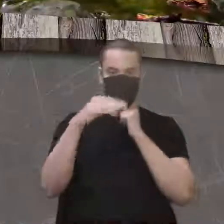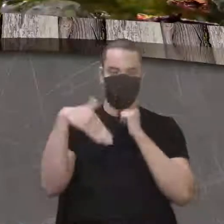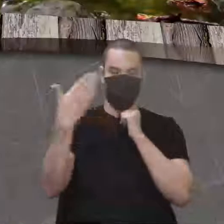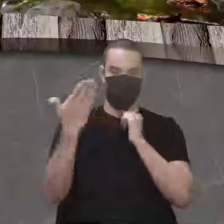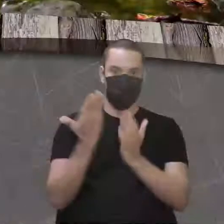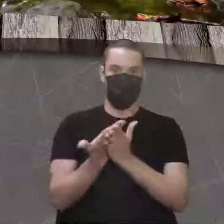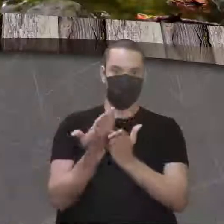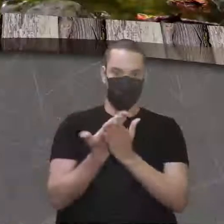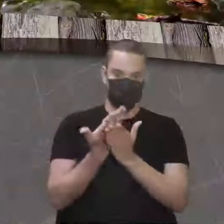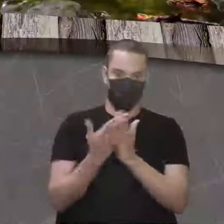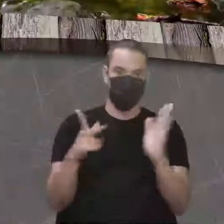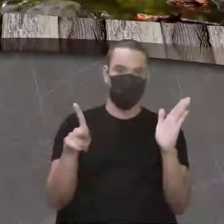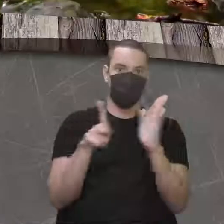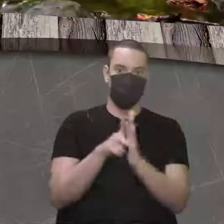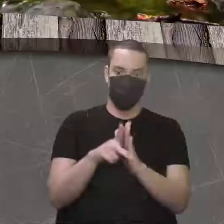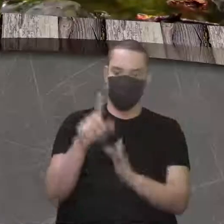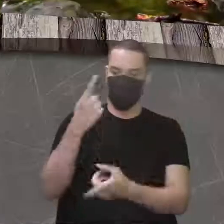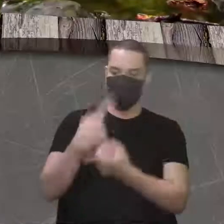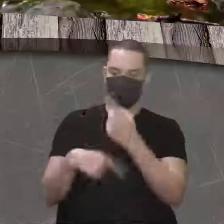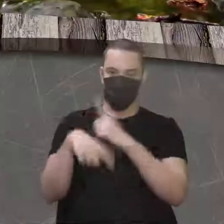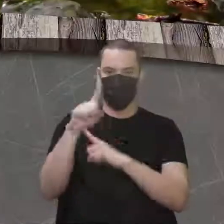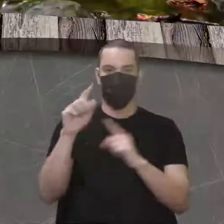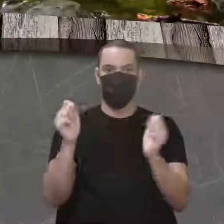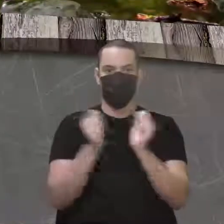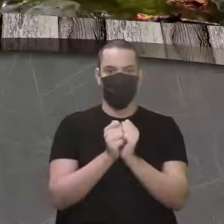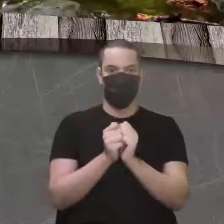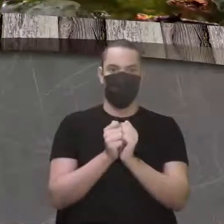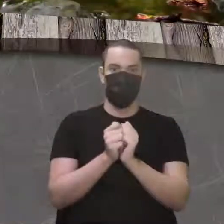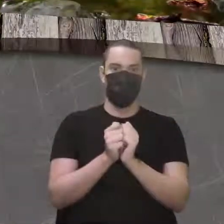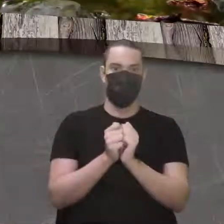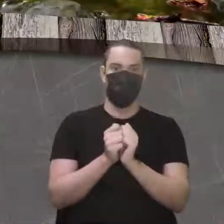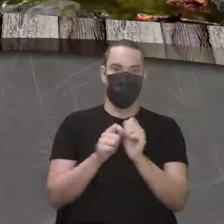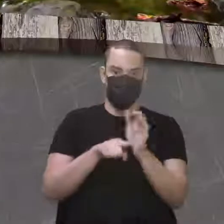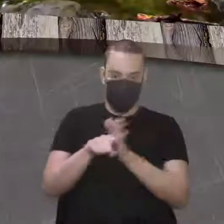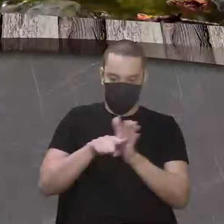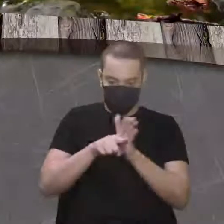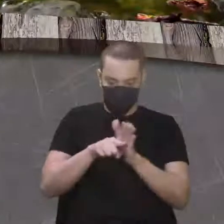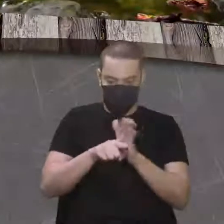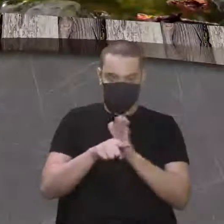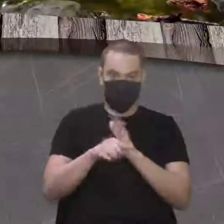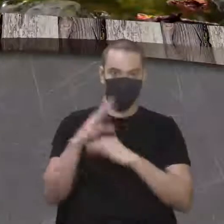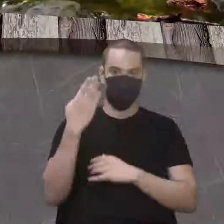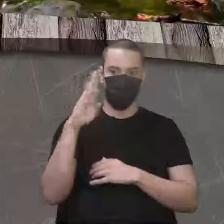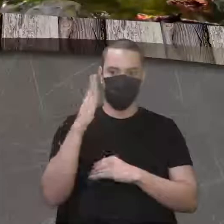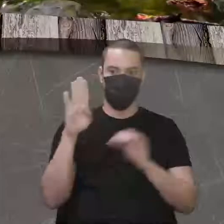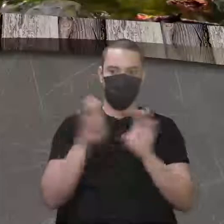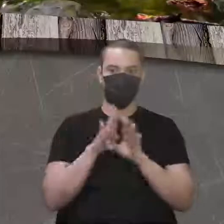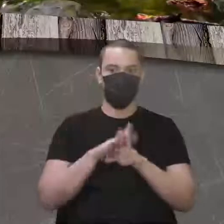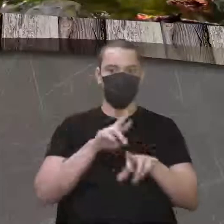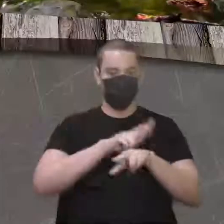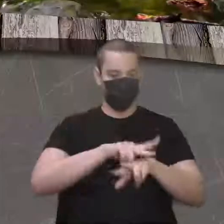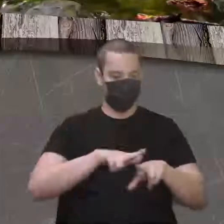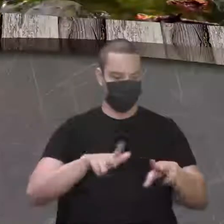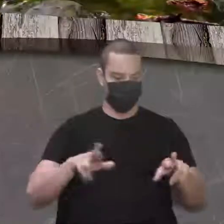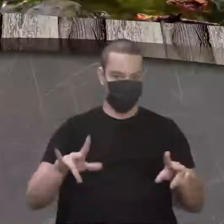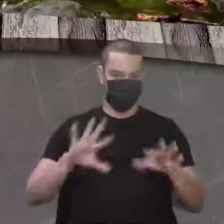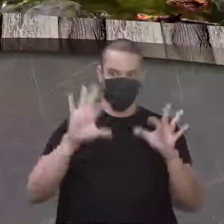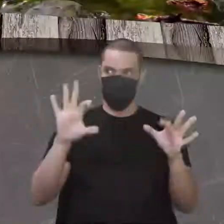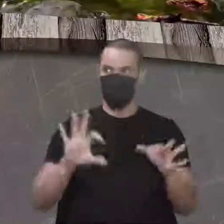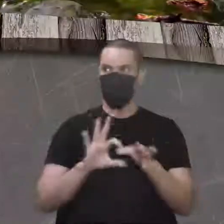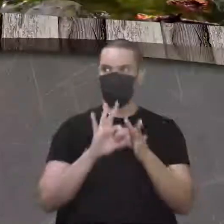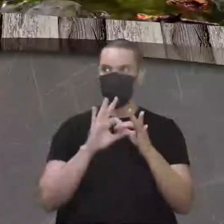estudo dos avanços da microbiologia, dos estudos desses micro-organismos associados a